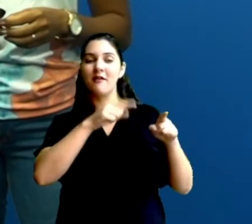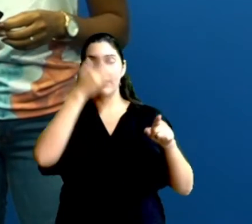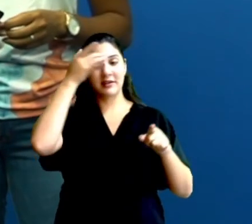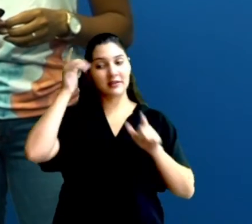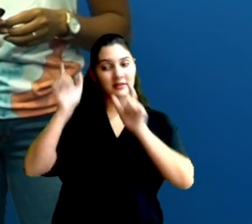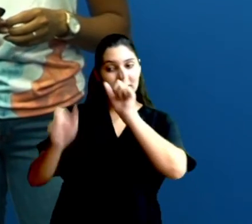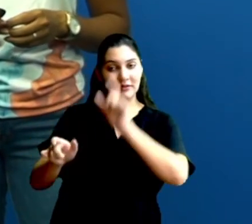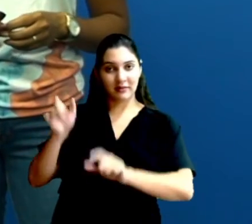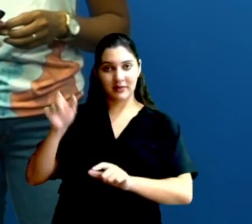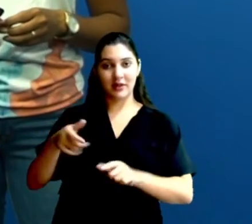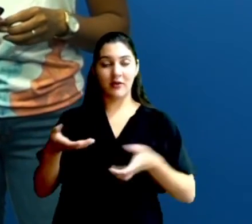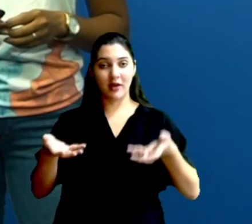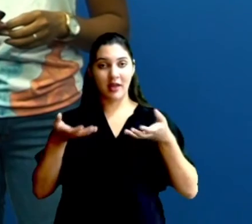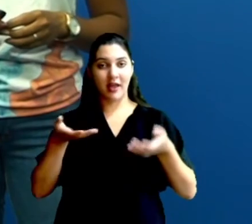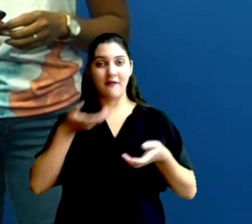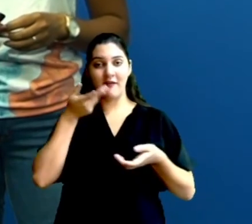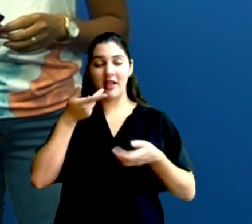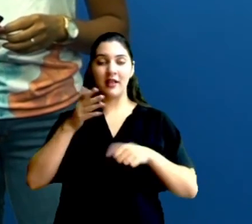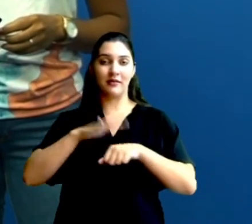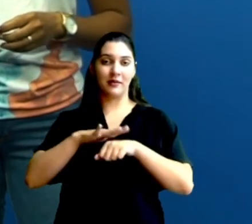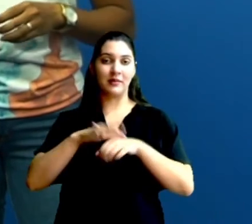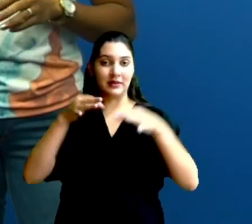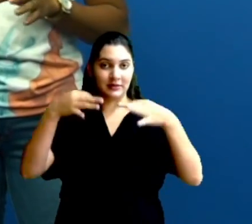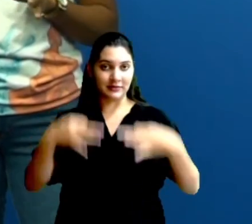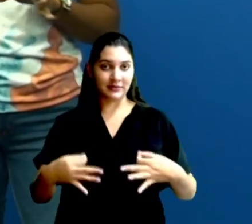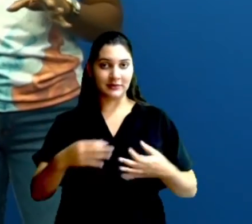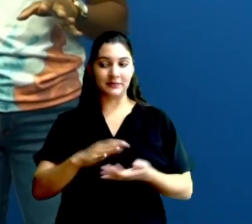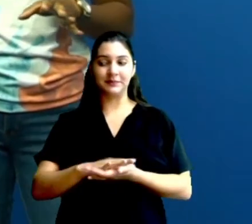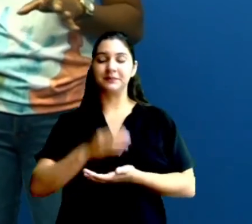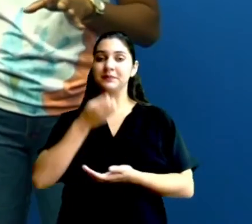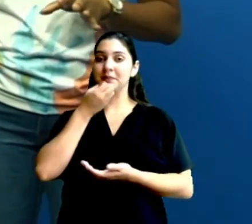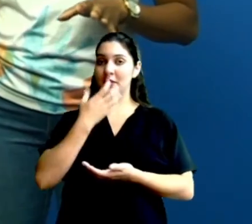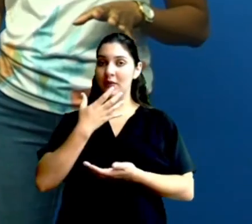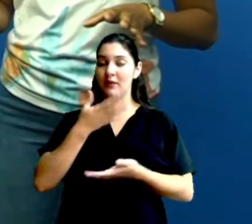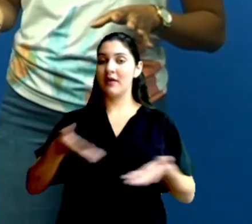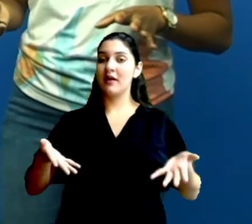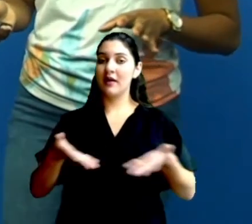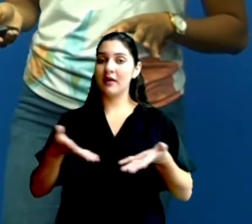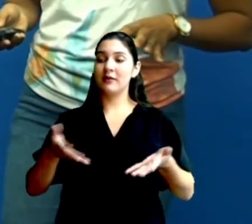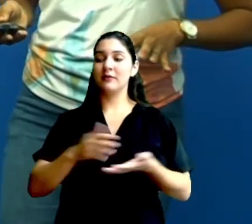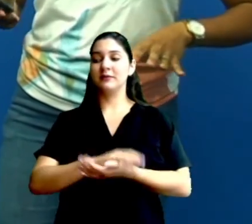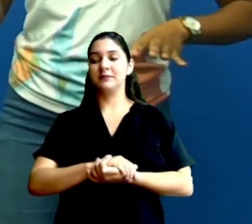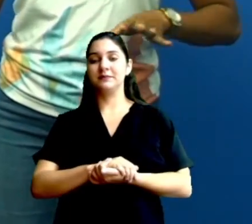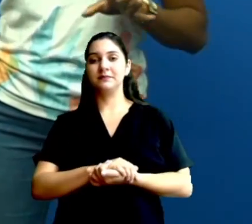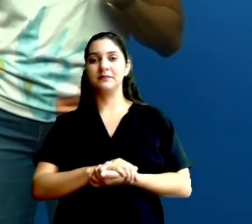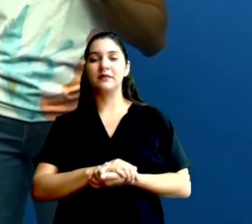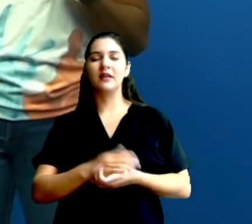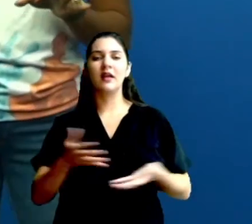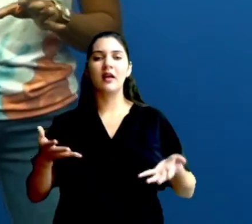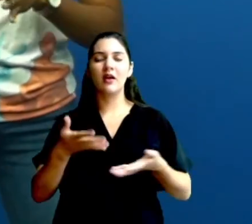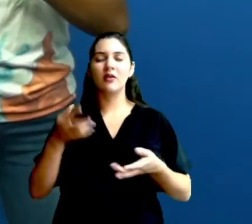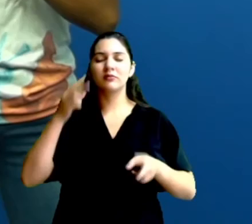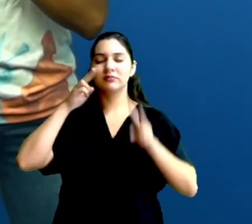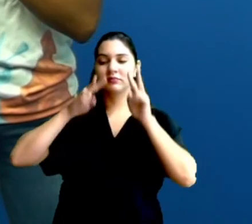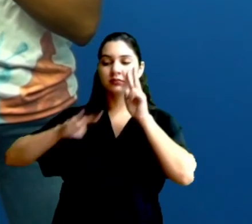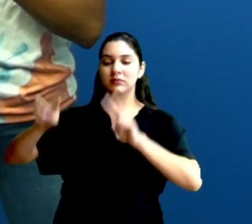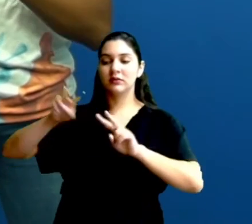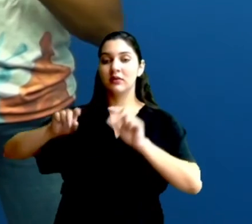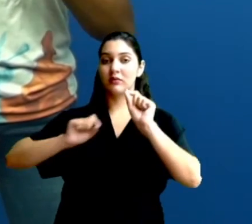queira falar naquele momento. Certinho? Bom, gente, agora, agora que nós